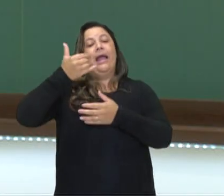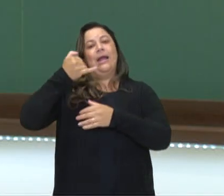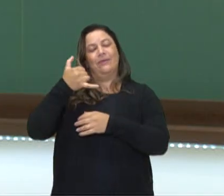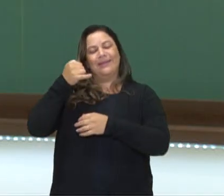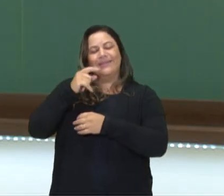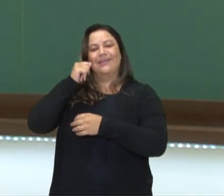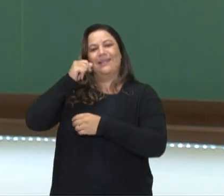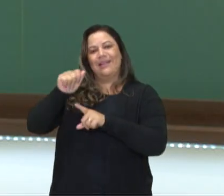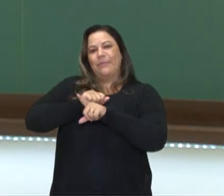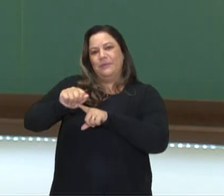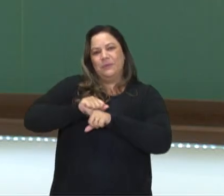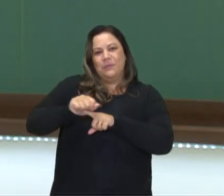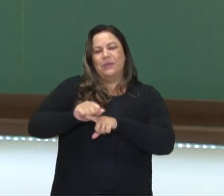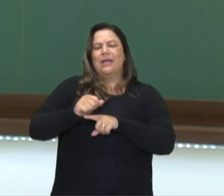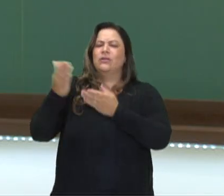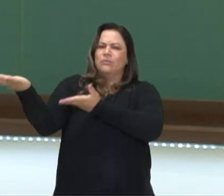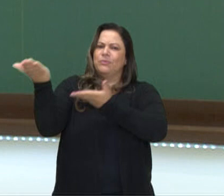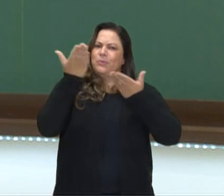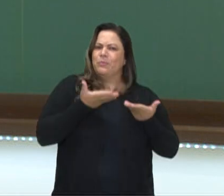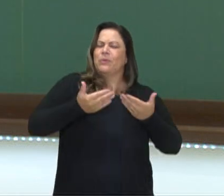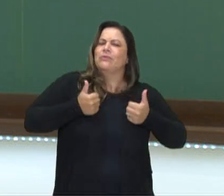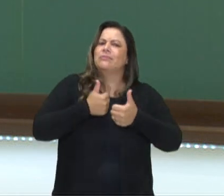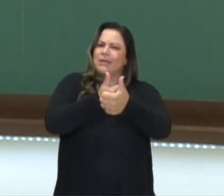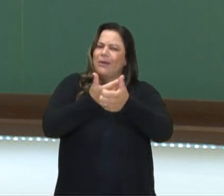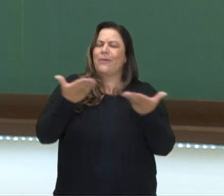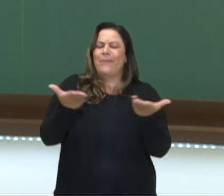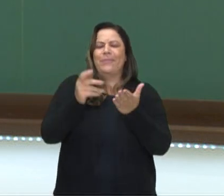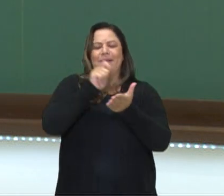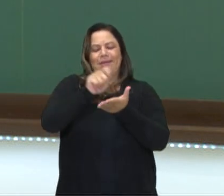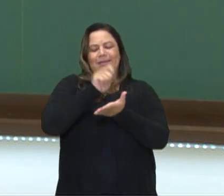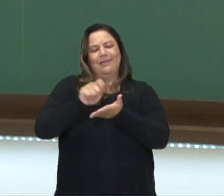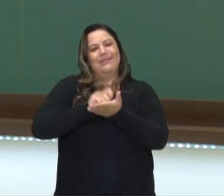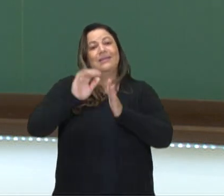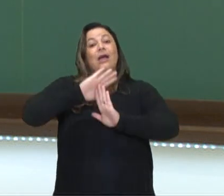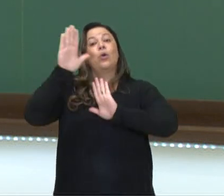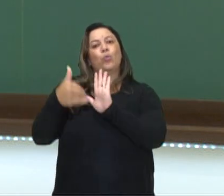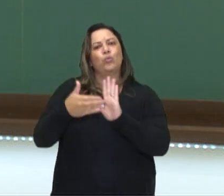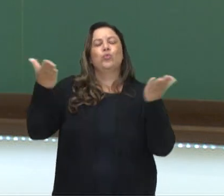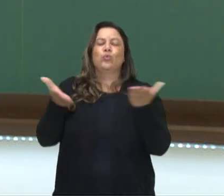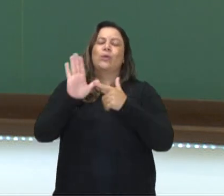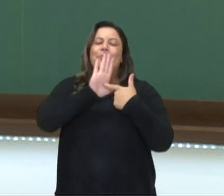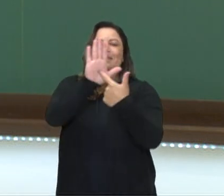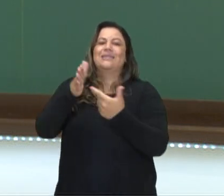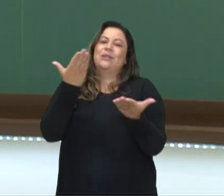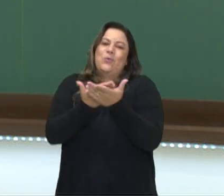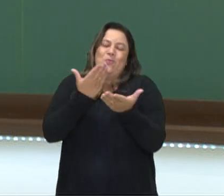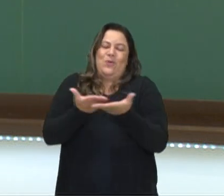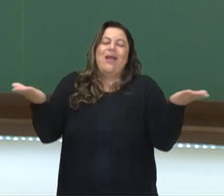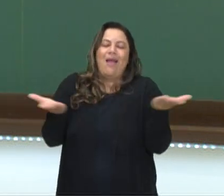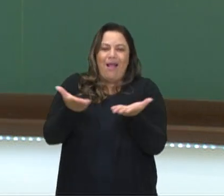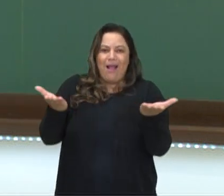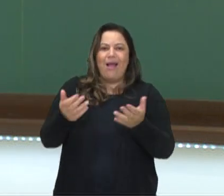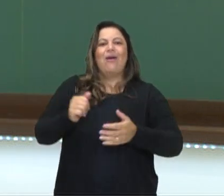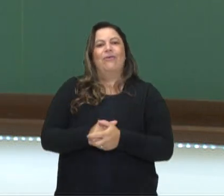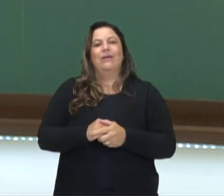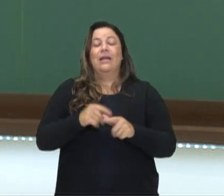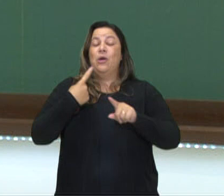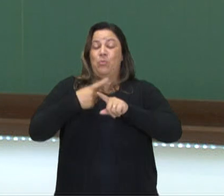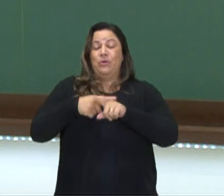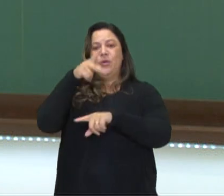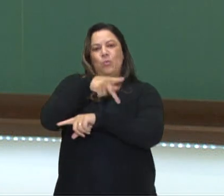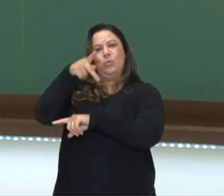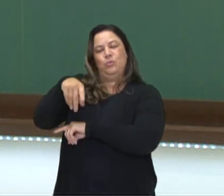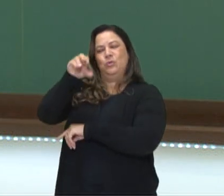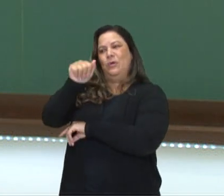e borracha para que você possa acompanhar e registrar tudo aquilo que for sendo apresentado nessa nossa aula de hoje, que será levado por mim, professor